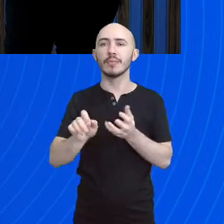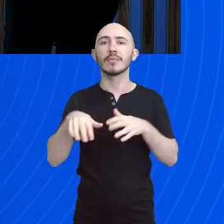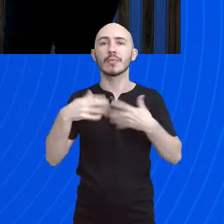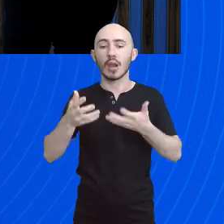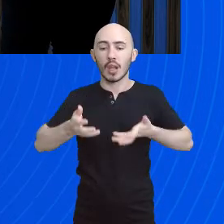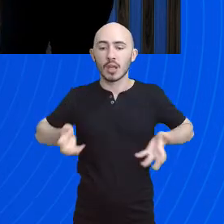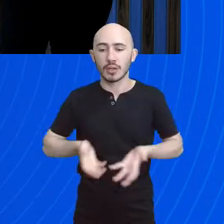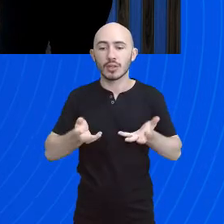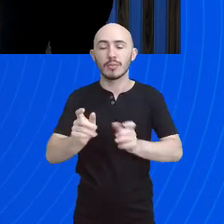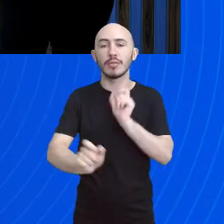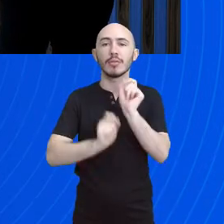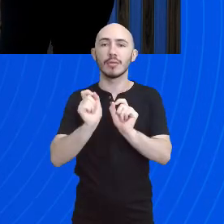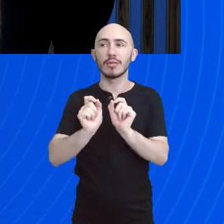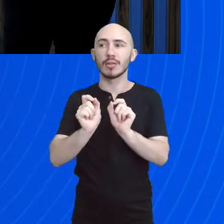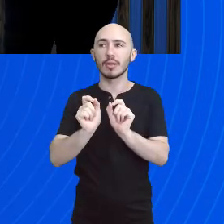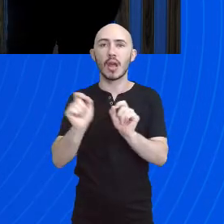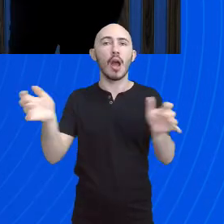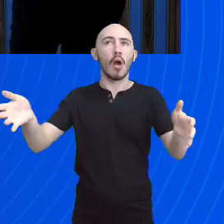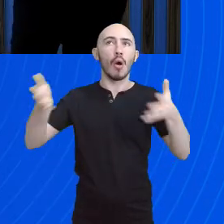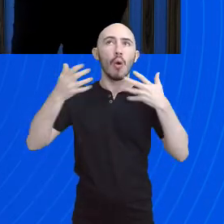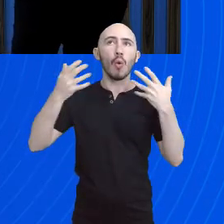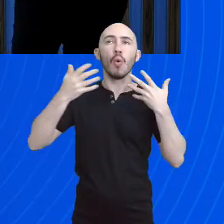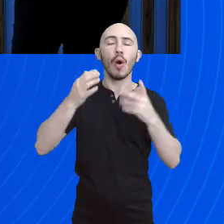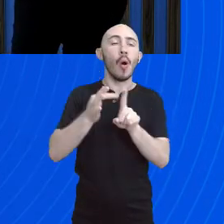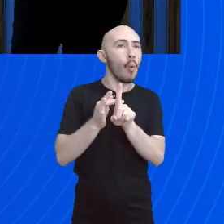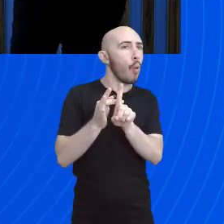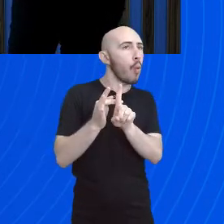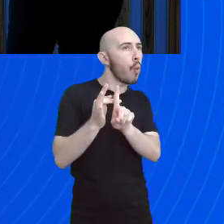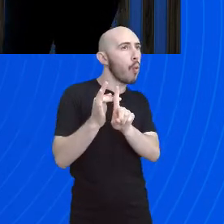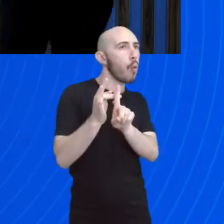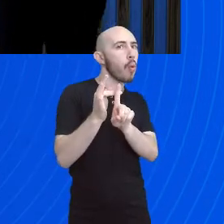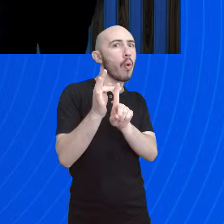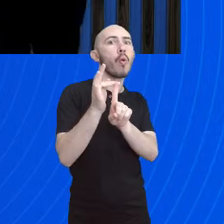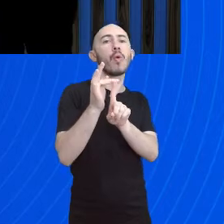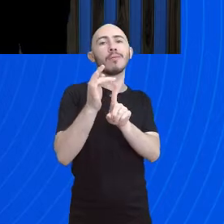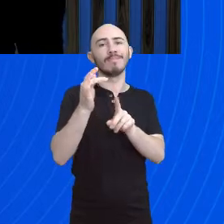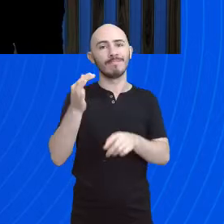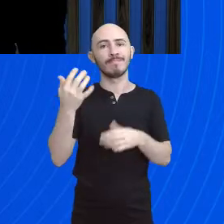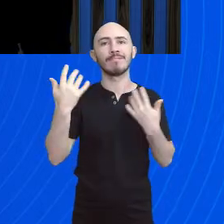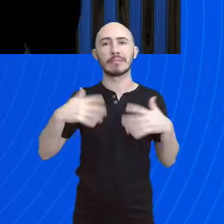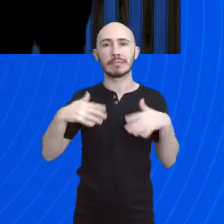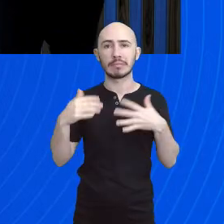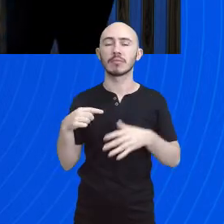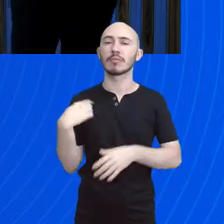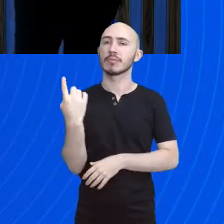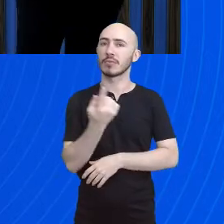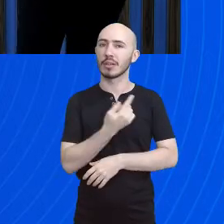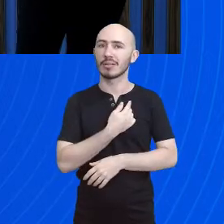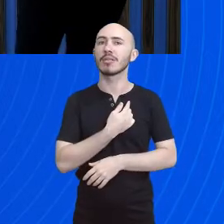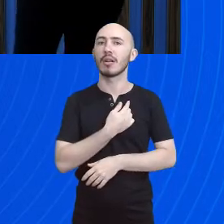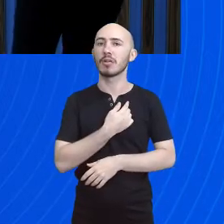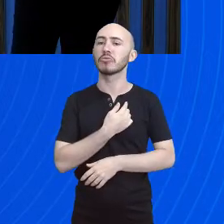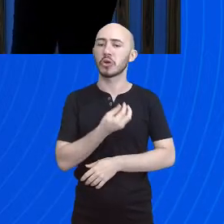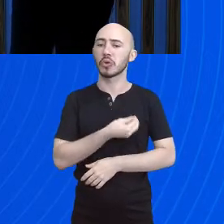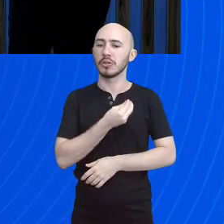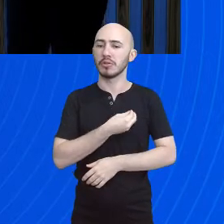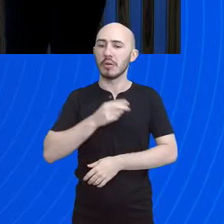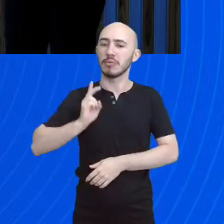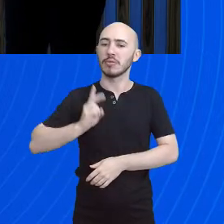facilitando não, prendendo o calor aqui na Terra. E é o calor, é essa temperatura que nos permite viver